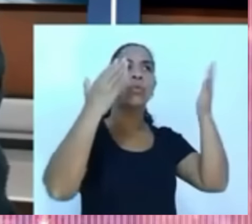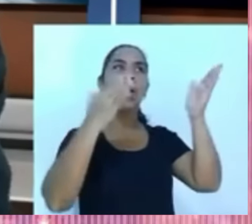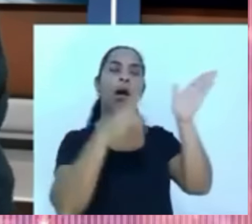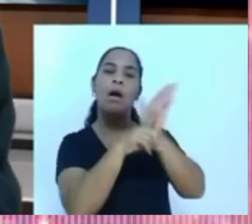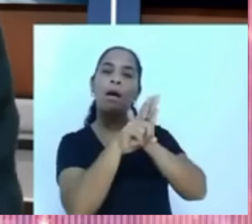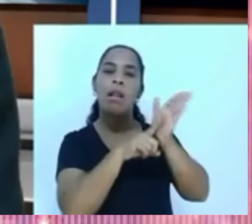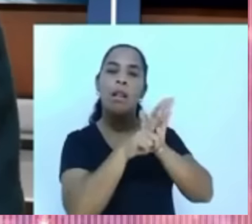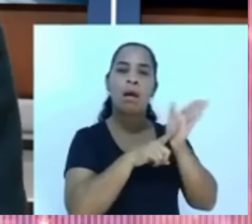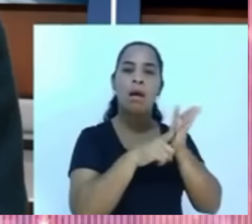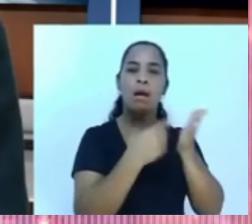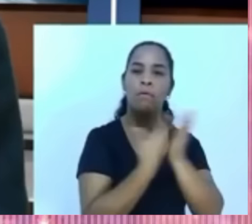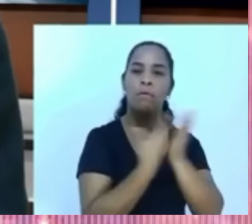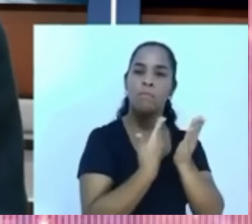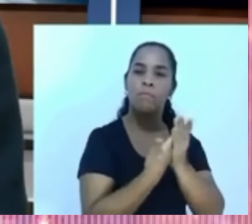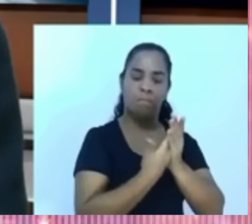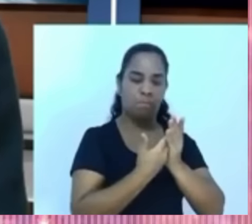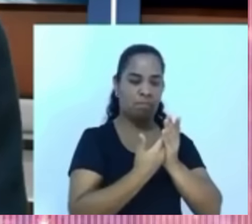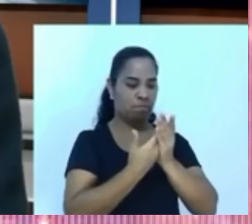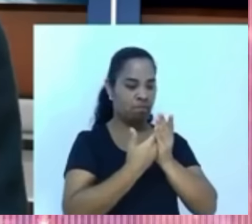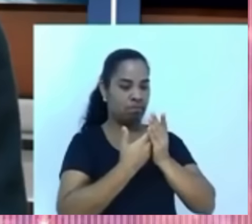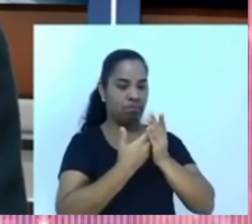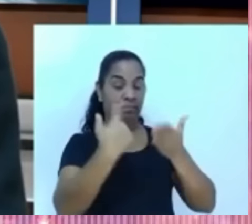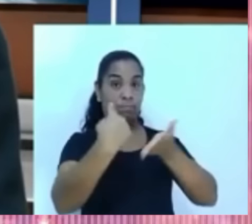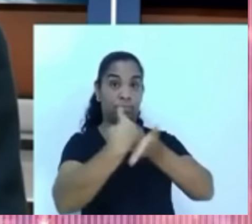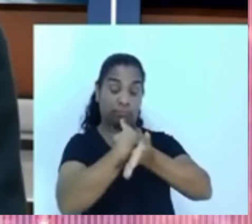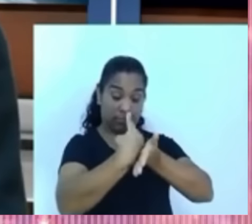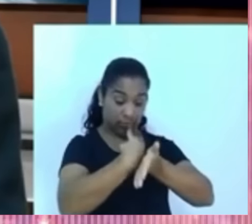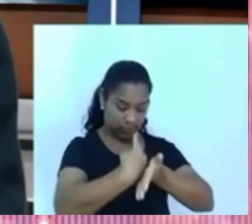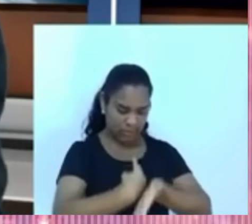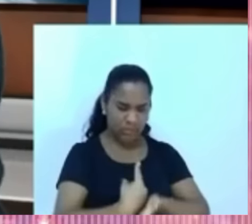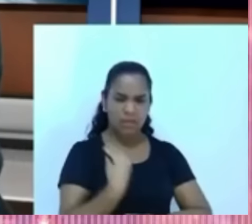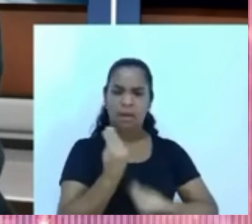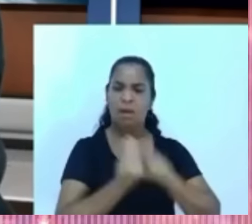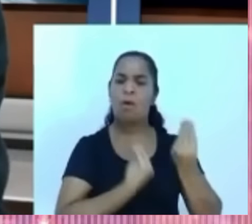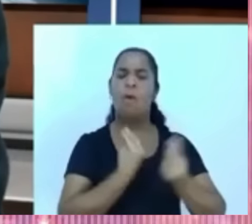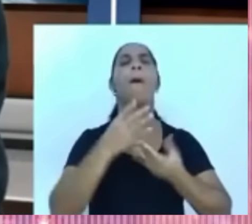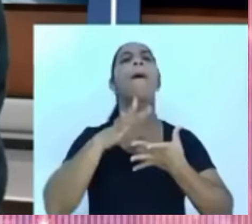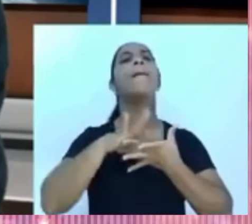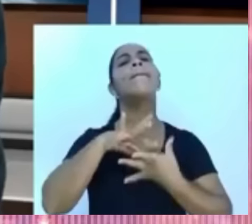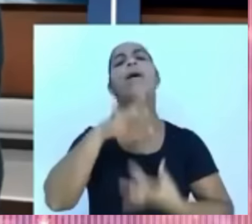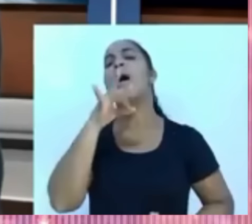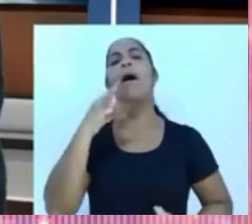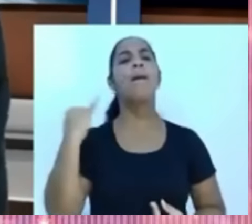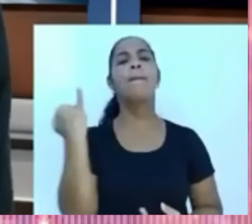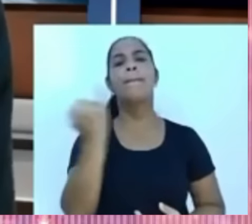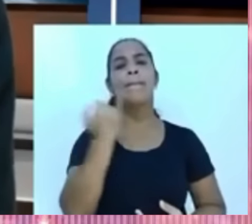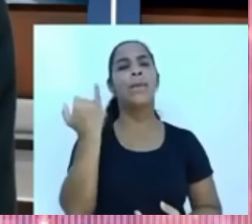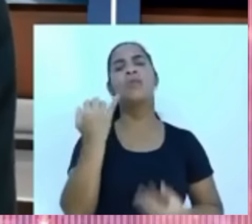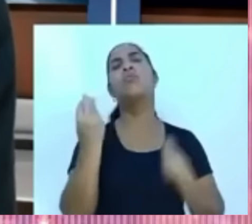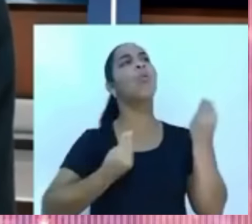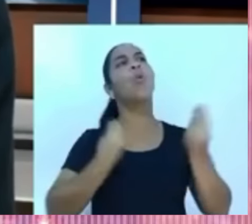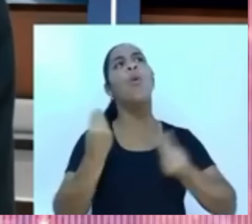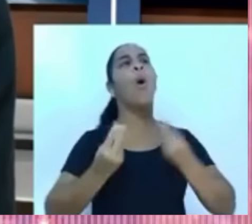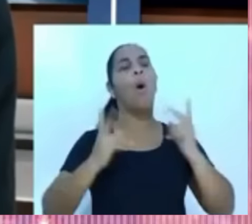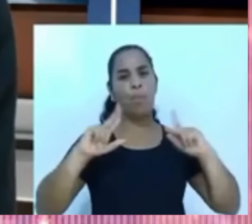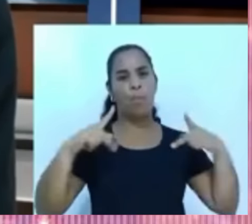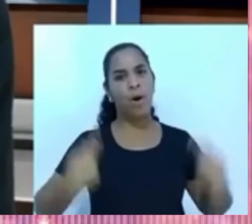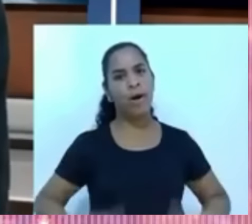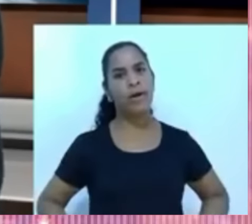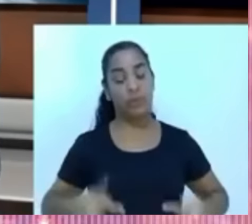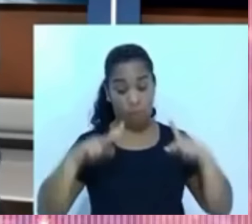intimidade da alma para descobrir do que é essencial o que somos o de que